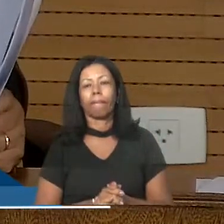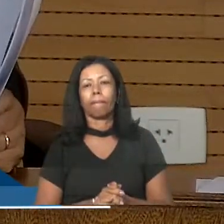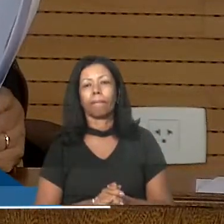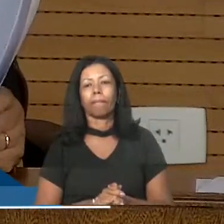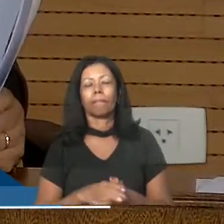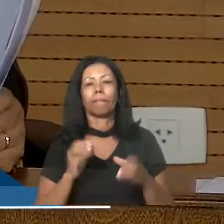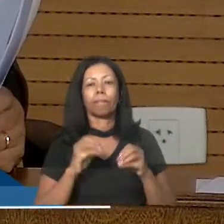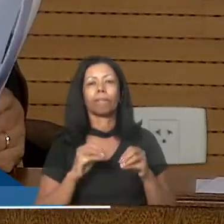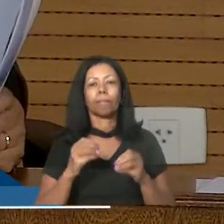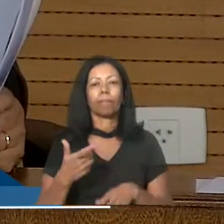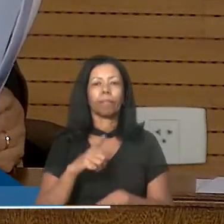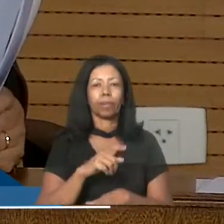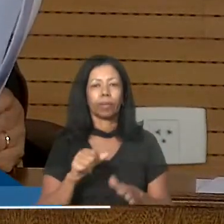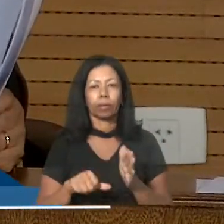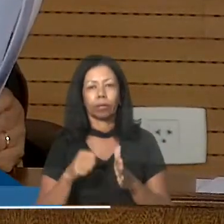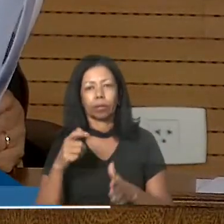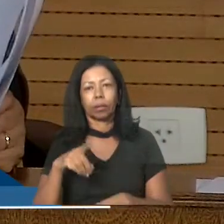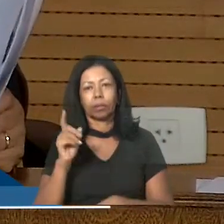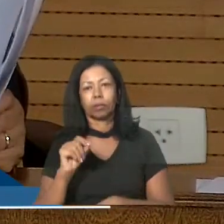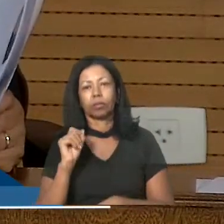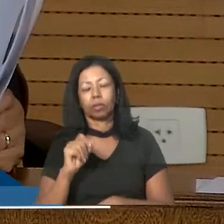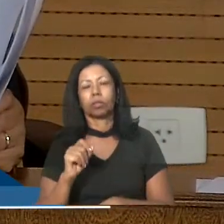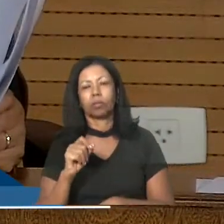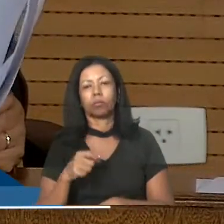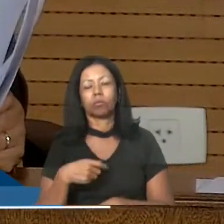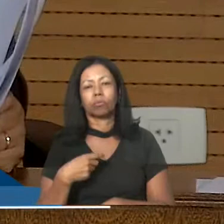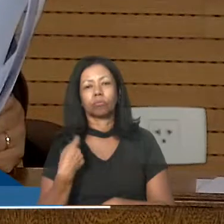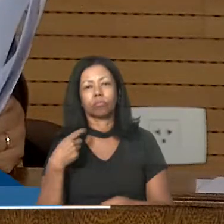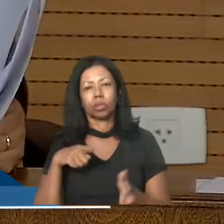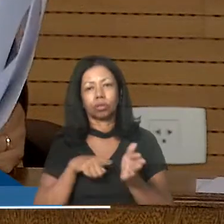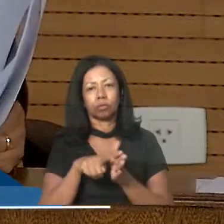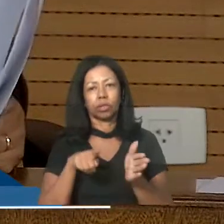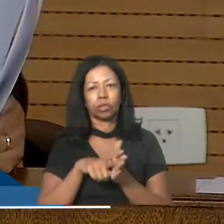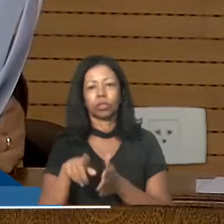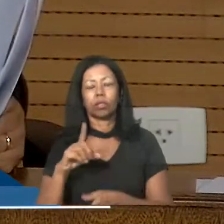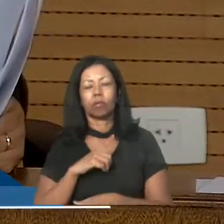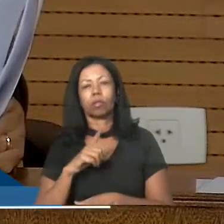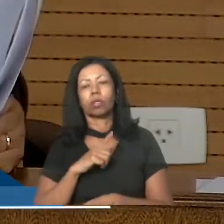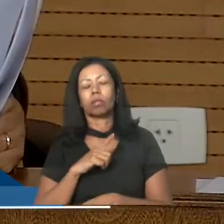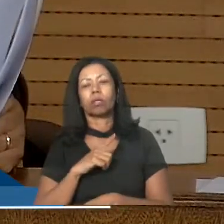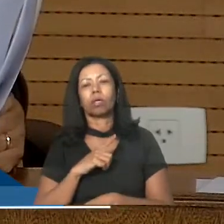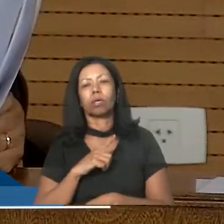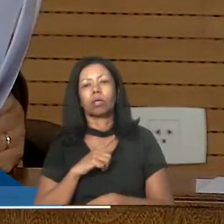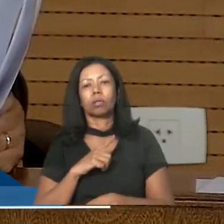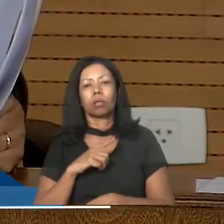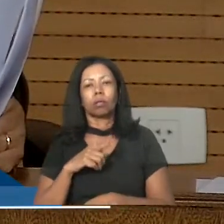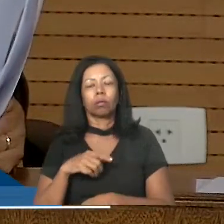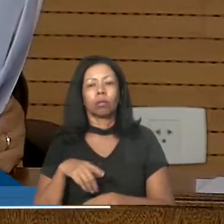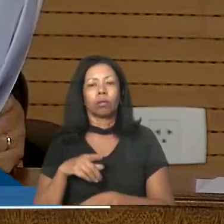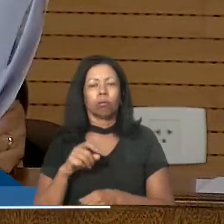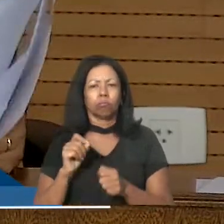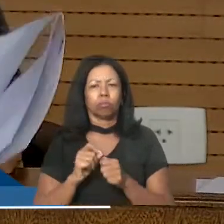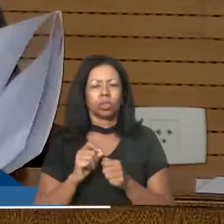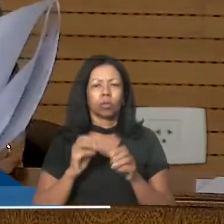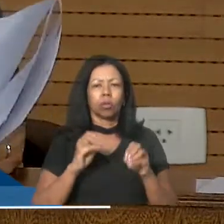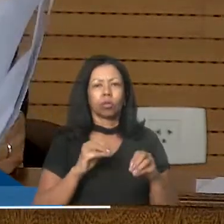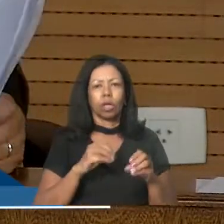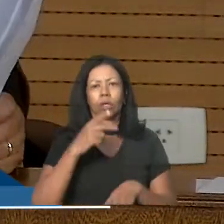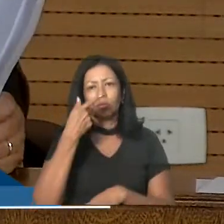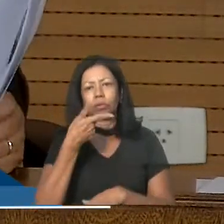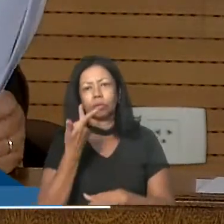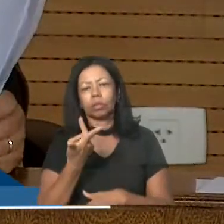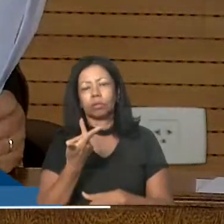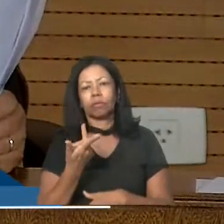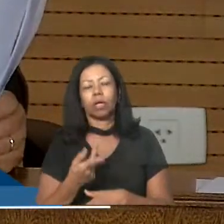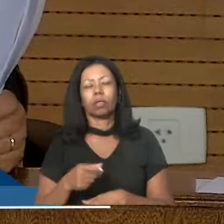Fixada tais premissas, cabe-se averiguar os aspectos formais e materiais da proposição do que se trata.